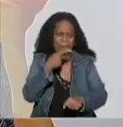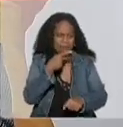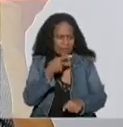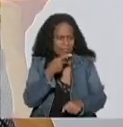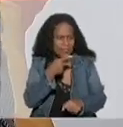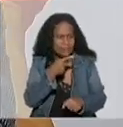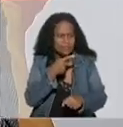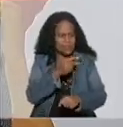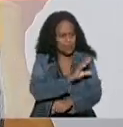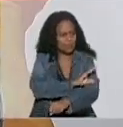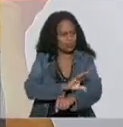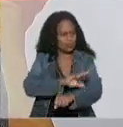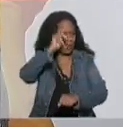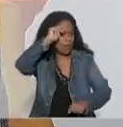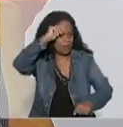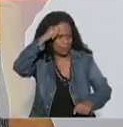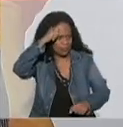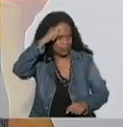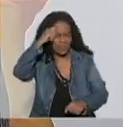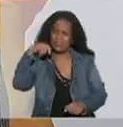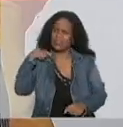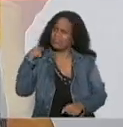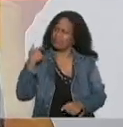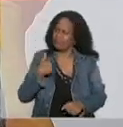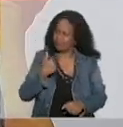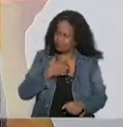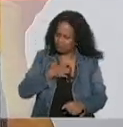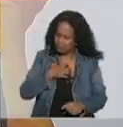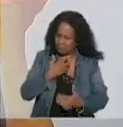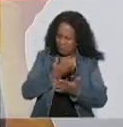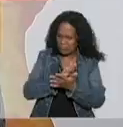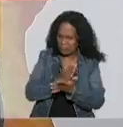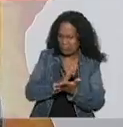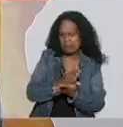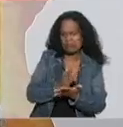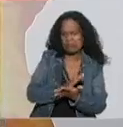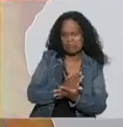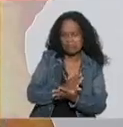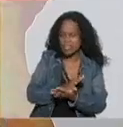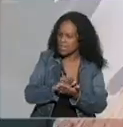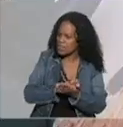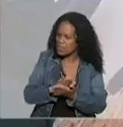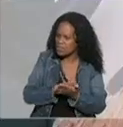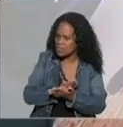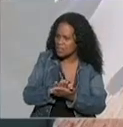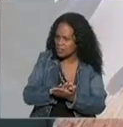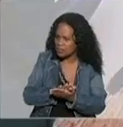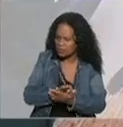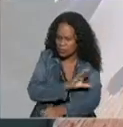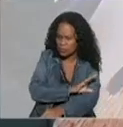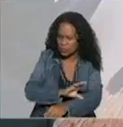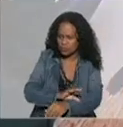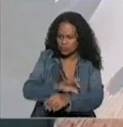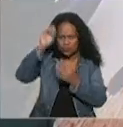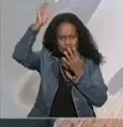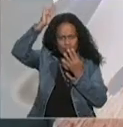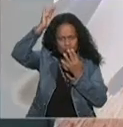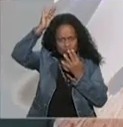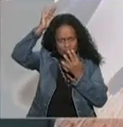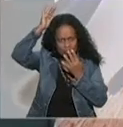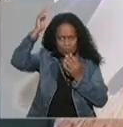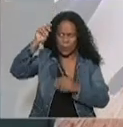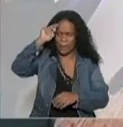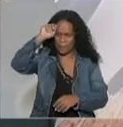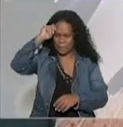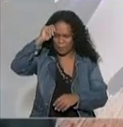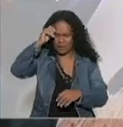mas entendo. Por que não falar sobre a temática indígena? Por que não falamos sobre a temática indígena na graduação? Foi esse exatamente o motivo também de eu querer fazer